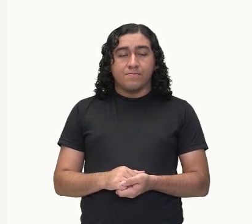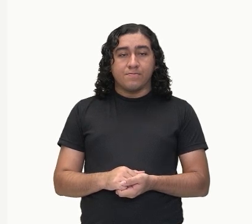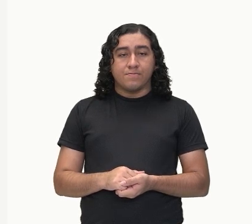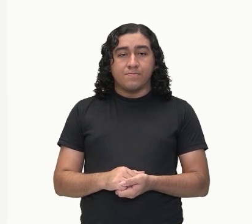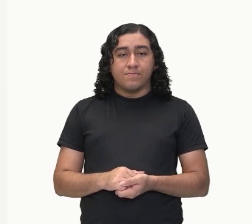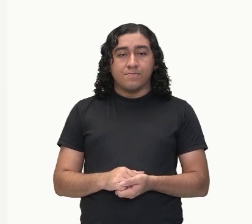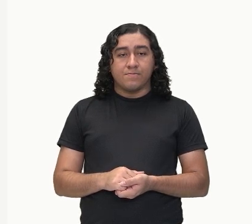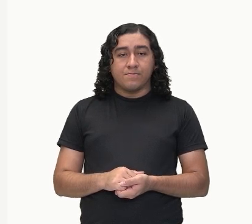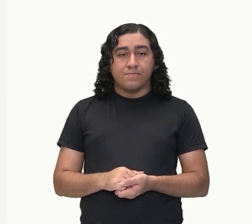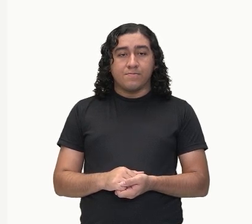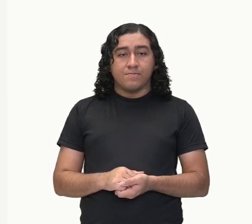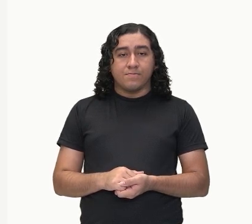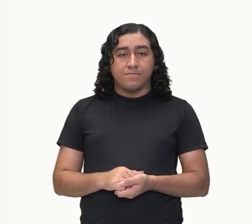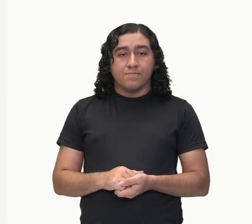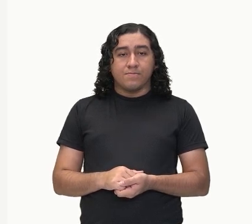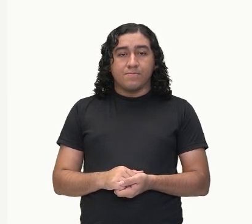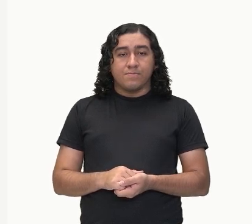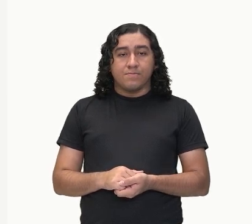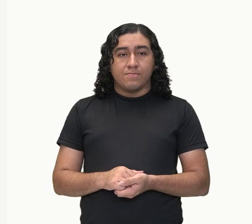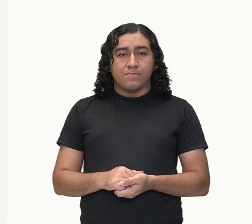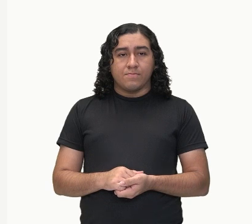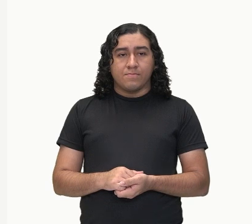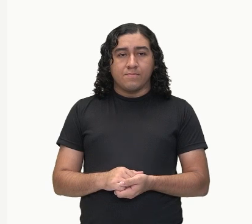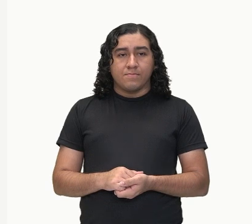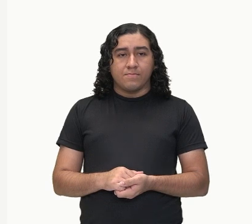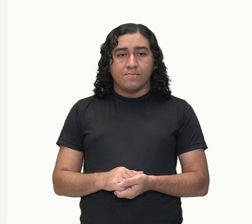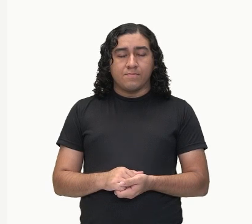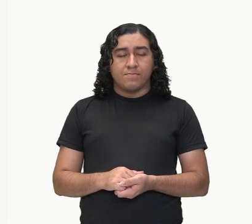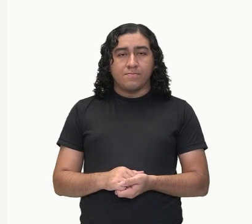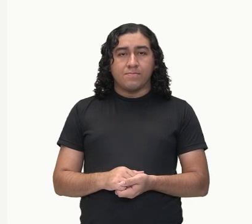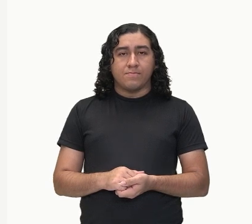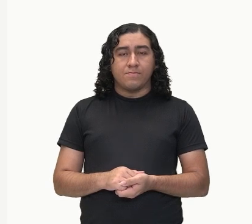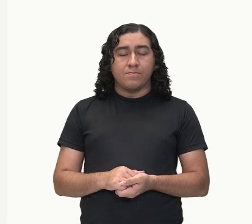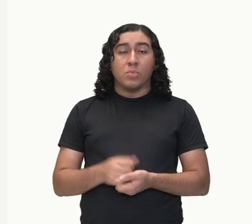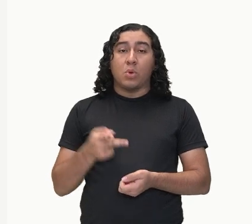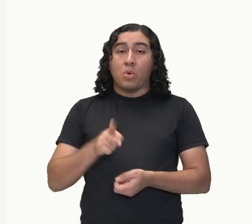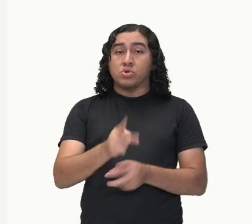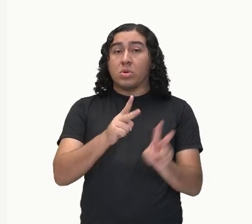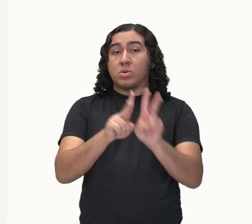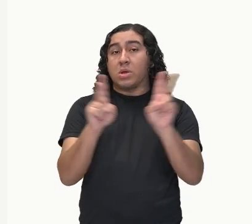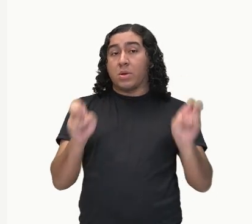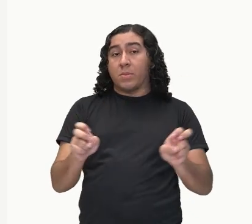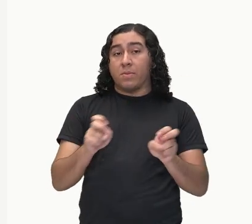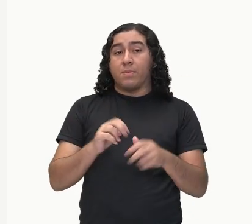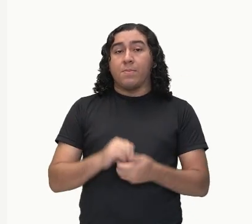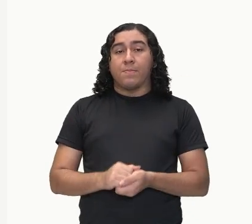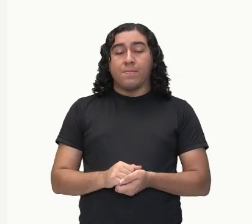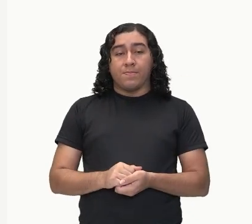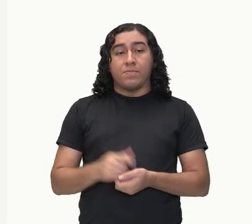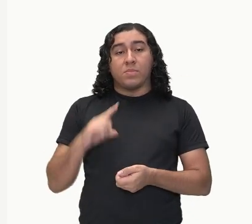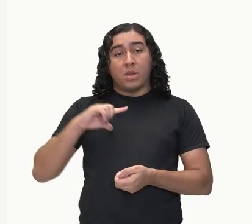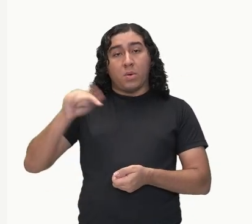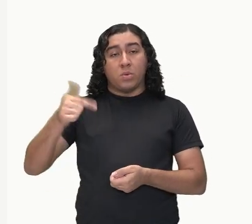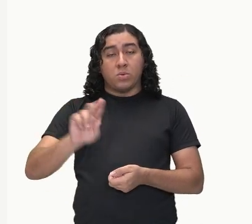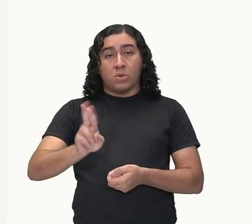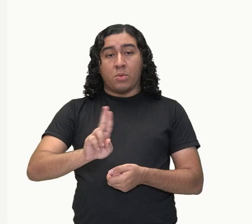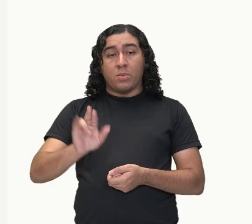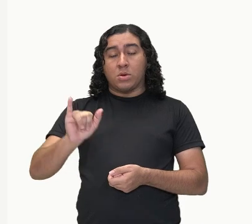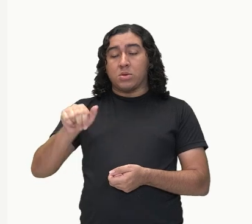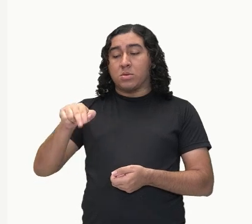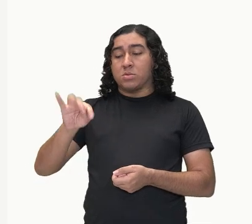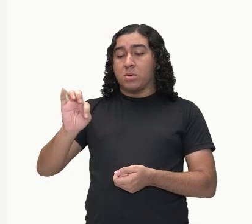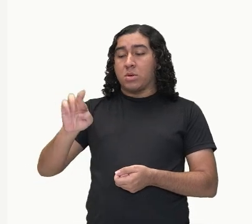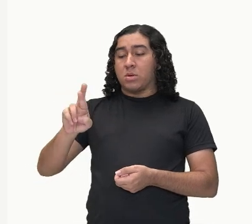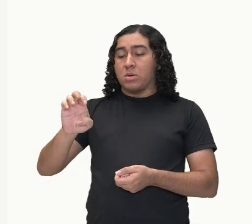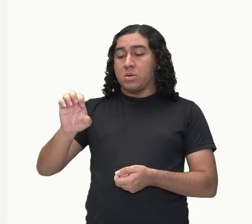Ainda falando sobre relações ecológicas, adentramos aí nas relações interespecíficas. Nesse